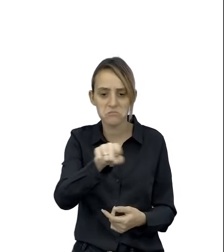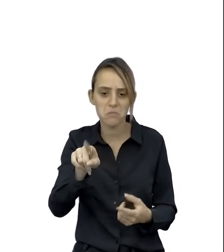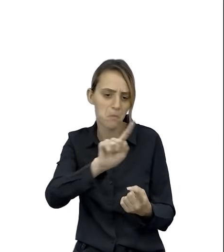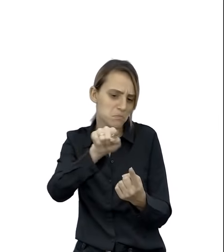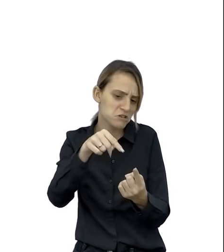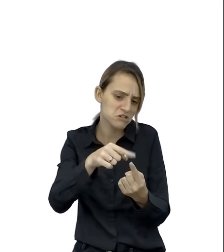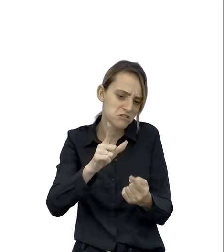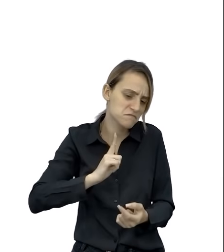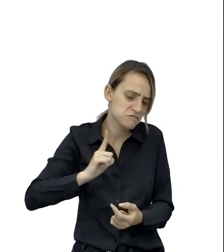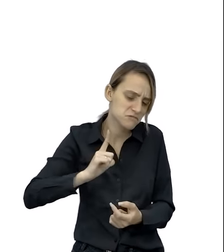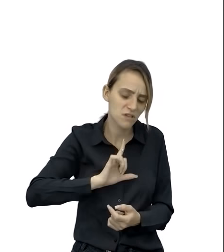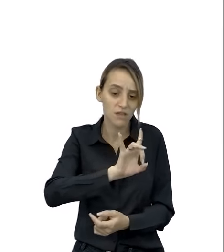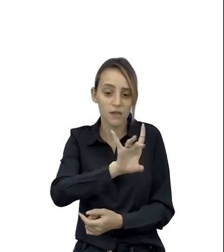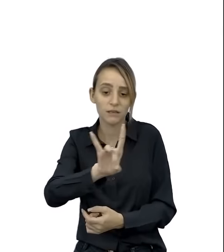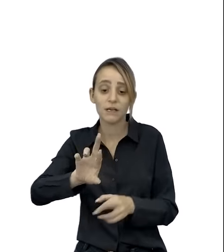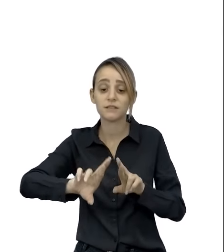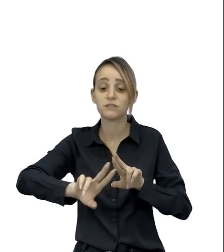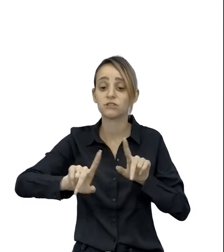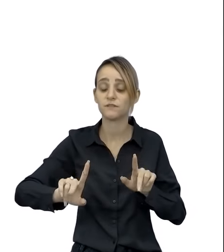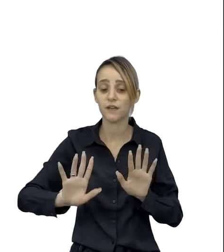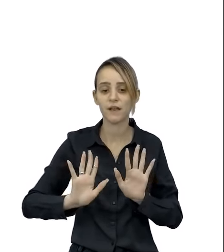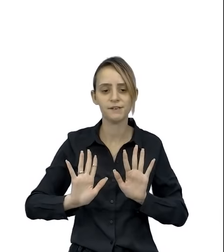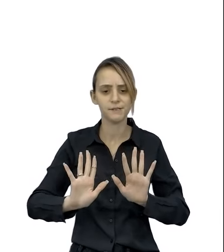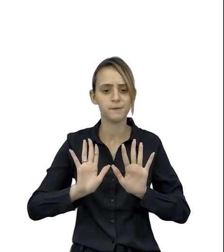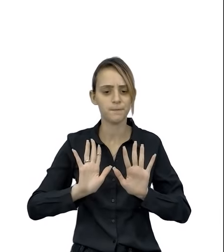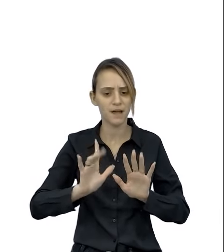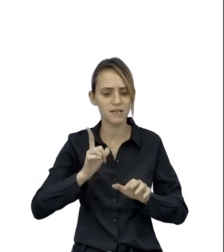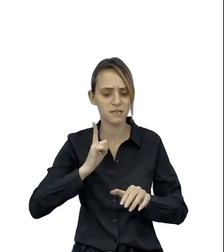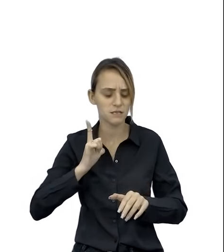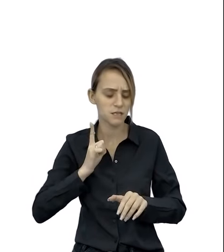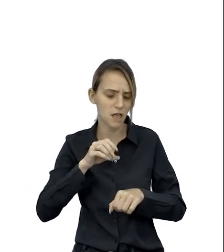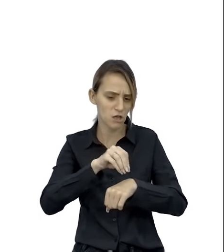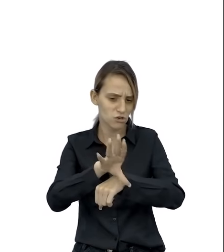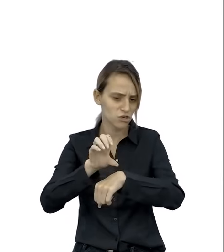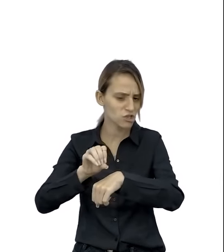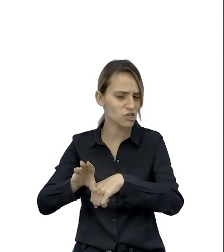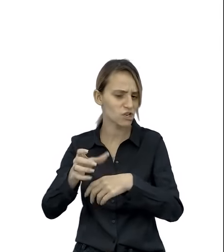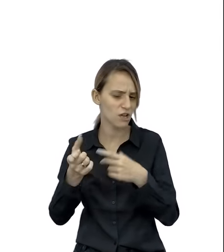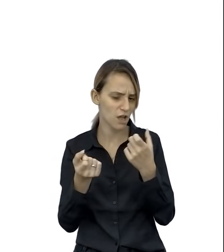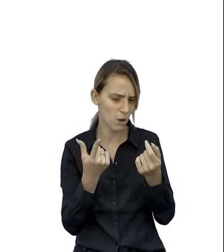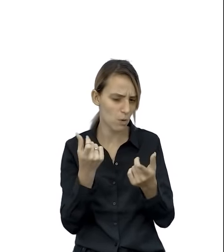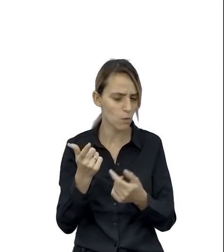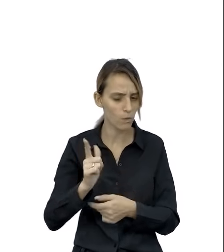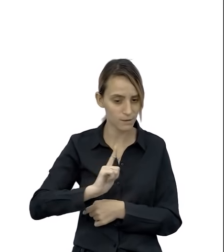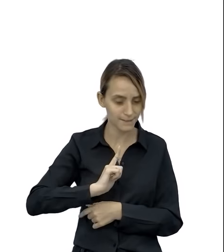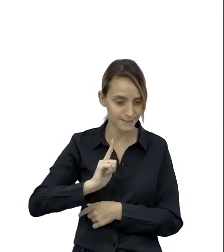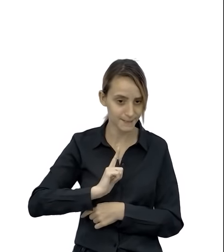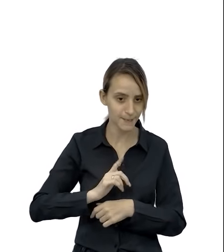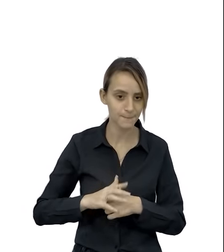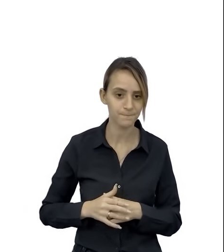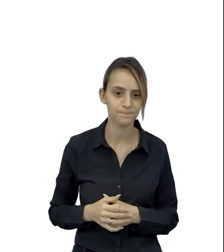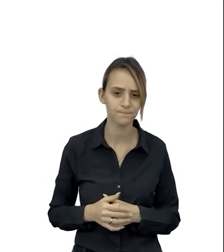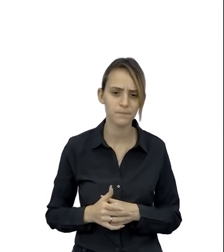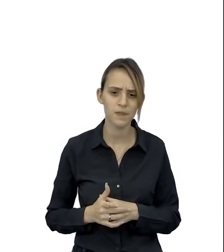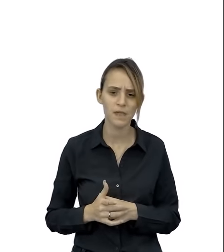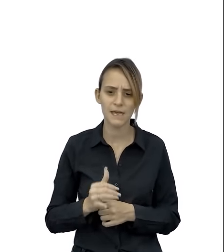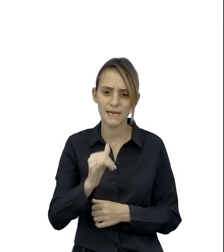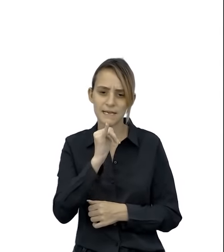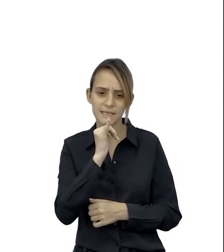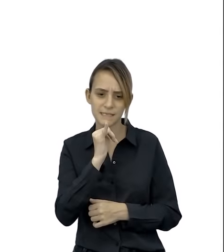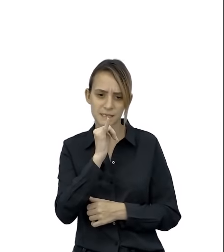alcançar. Mas algumas questões a gente pode trazer como sugestão. Houve espaço para